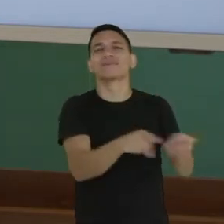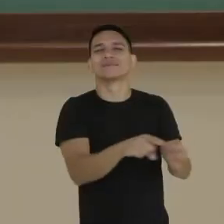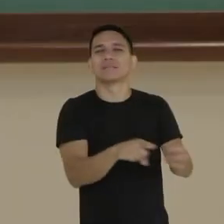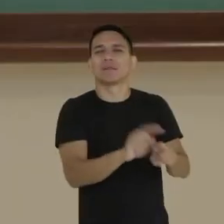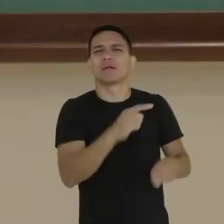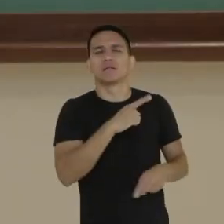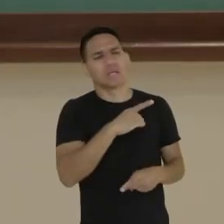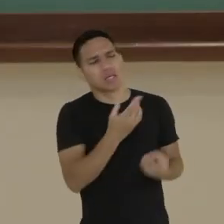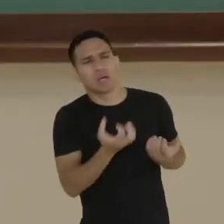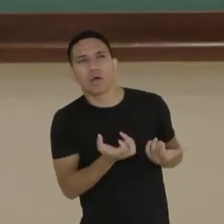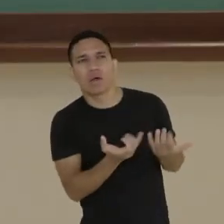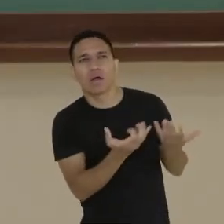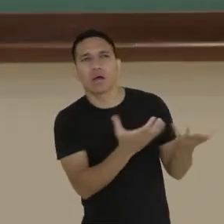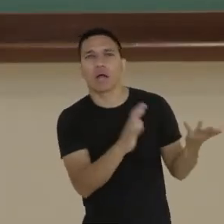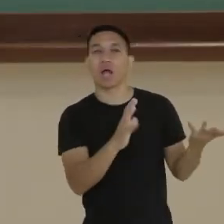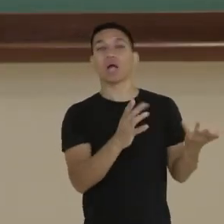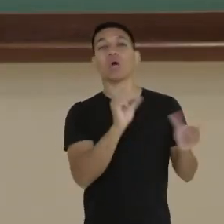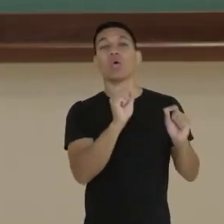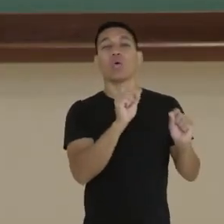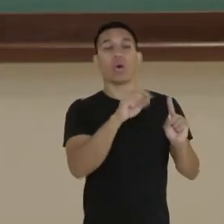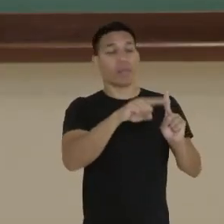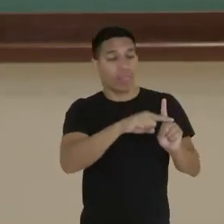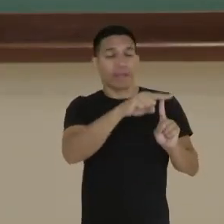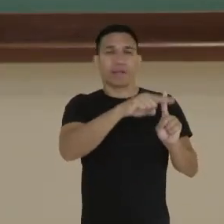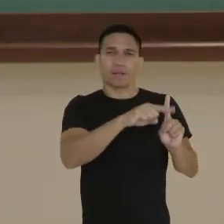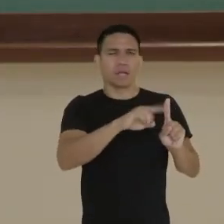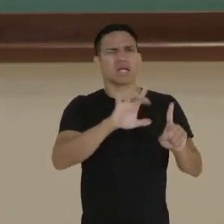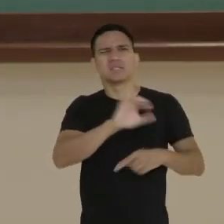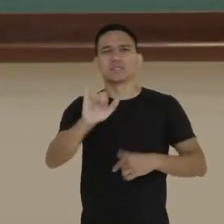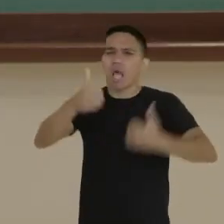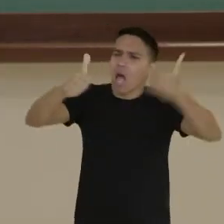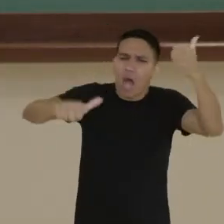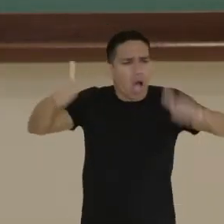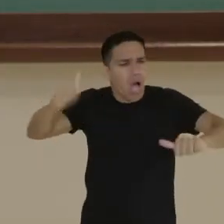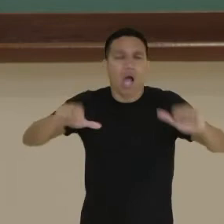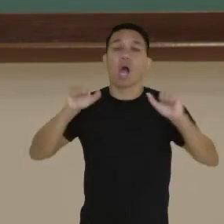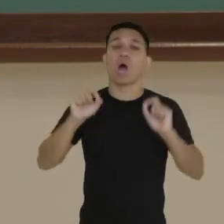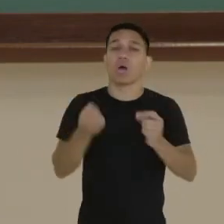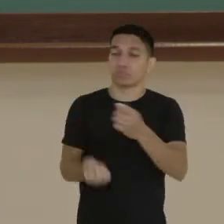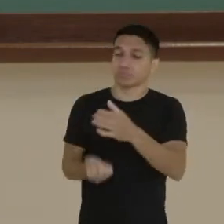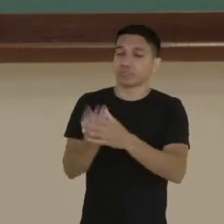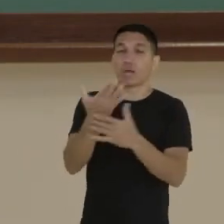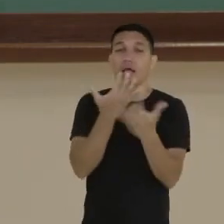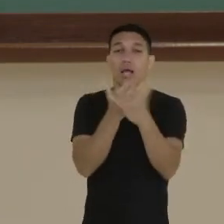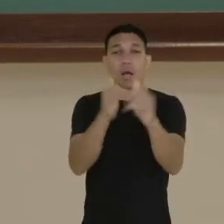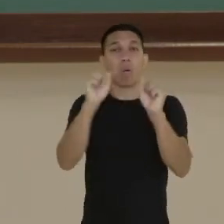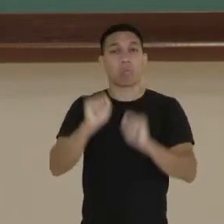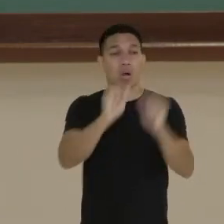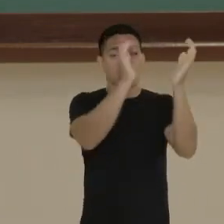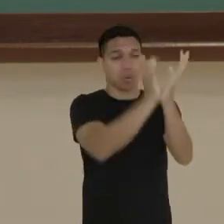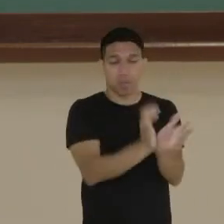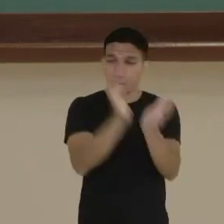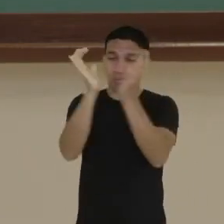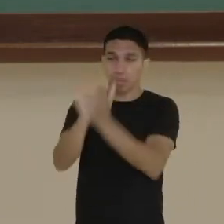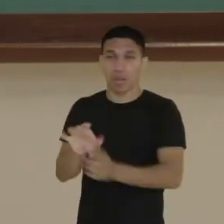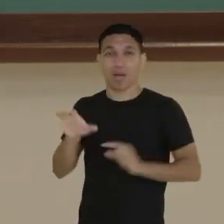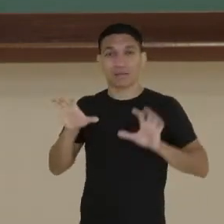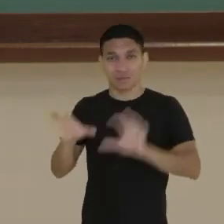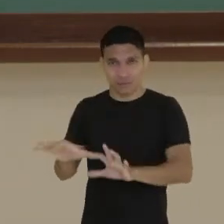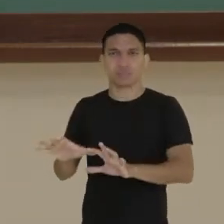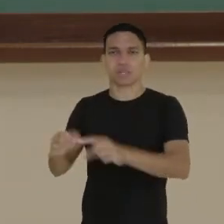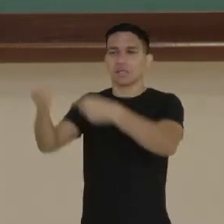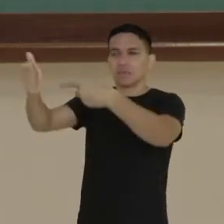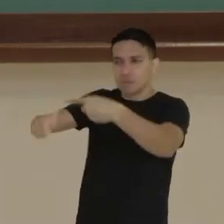de térmica. Então, se você for analisar, as fontes de energias podem ser classificadas dessa forma, como renovável e não